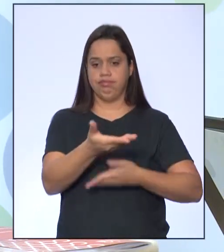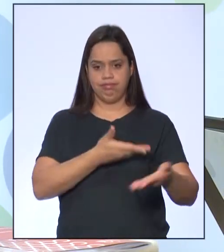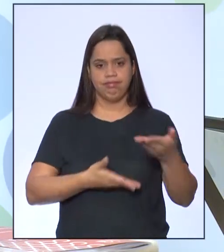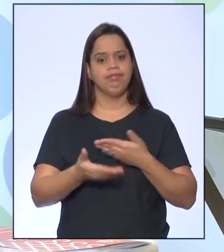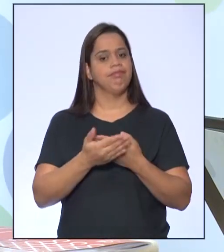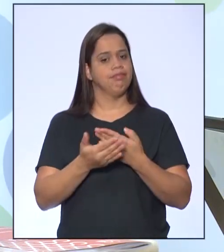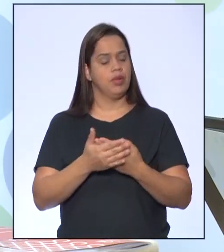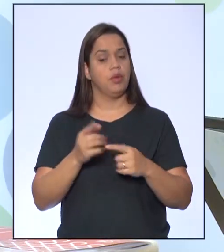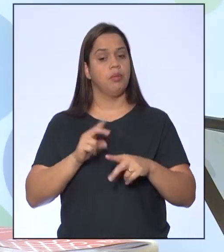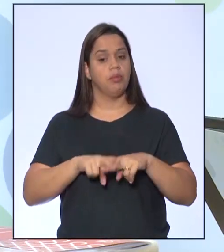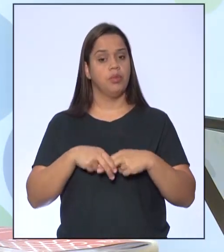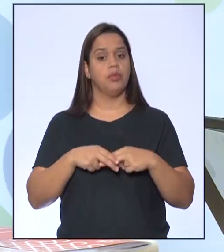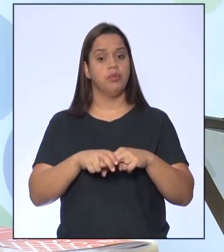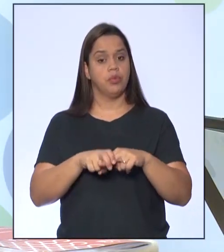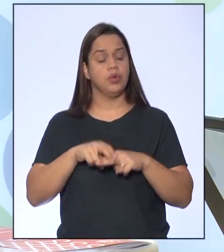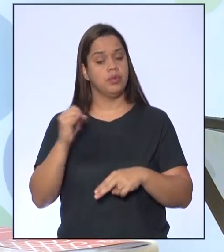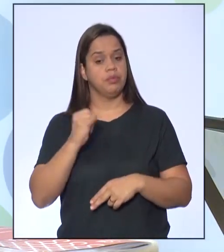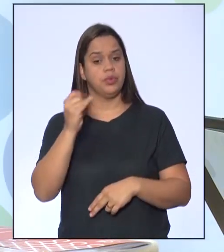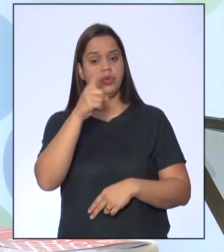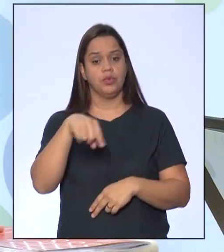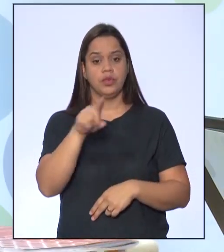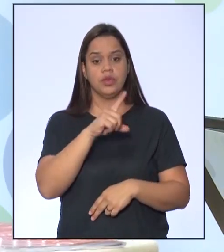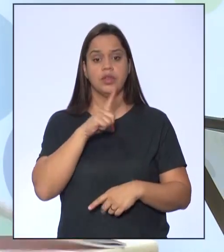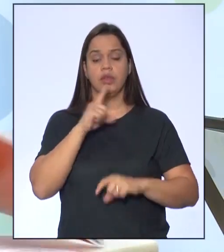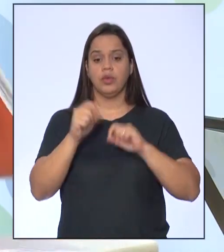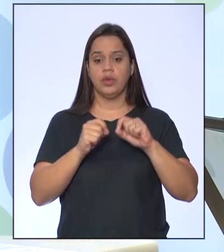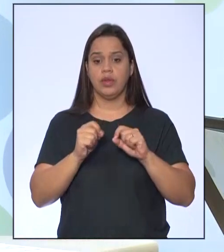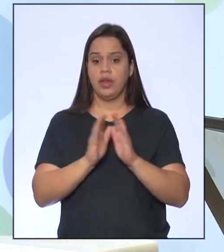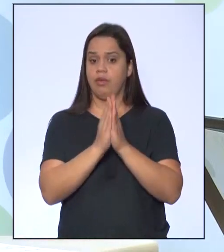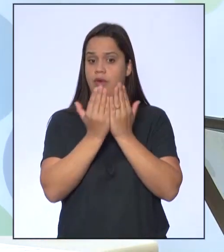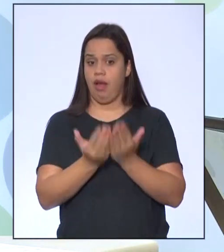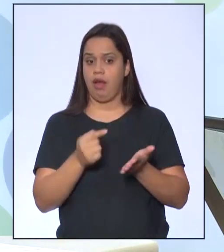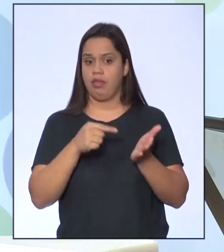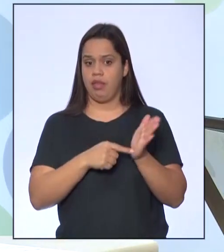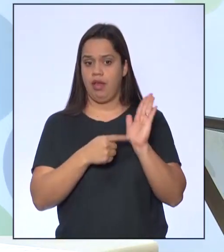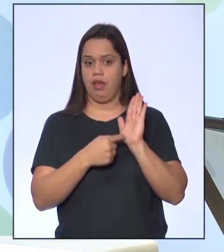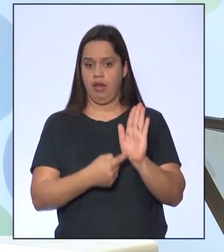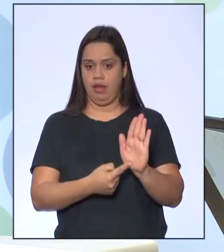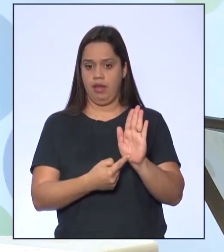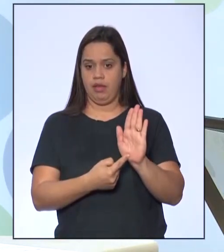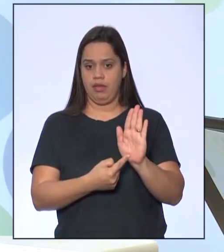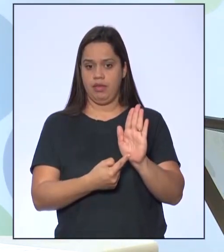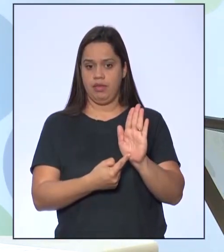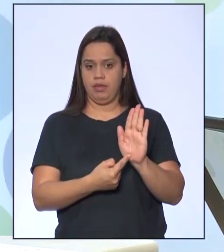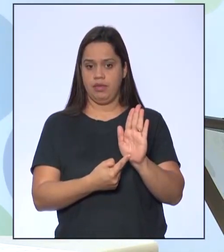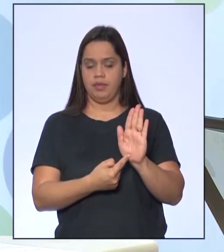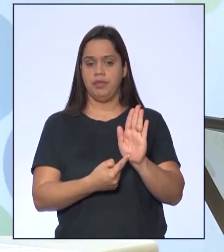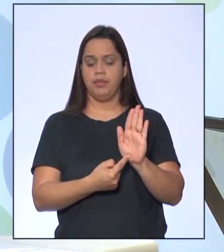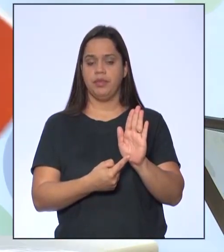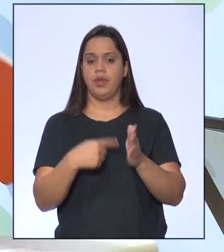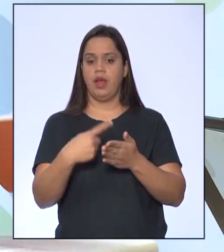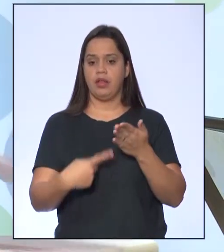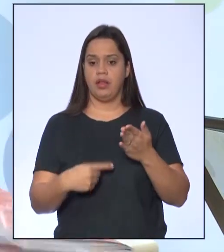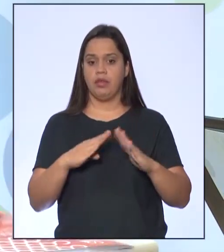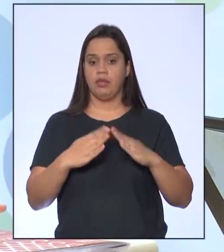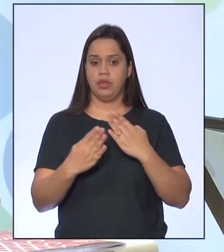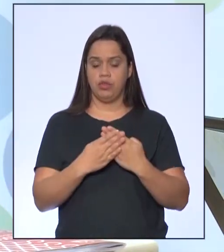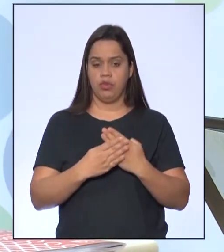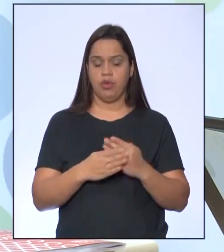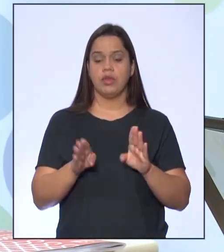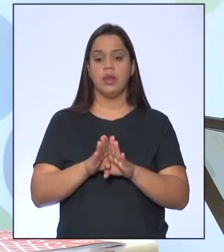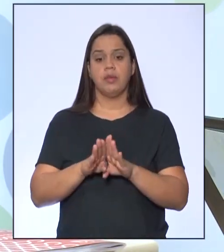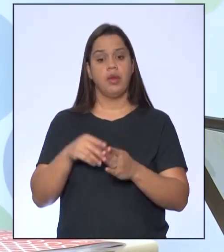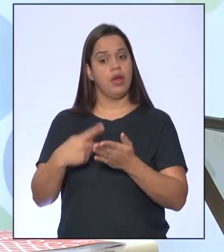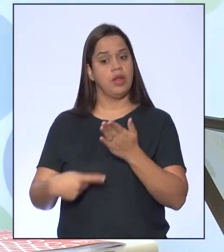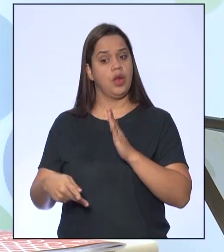interativa, por isso que é importante vocês terem também o caderno, este caderno aqui, certo? E também um caderno